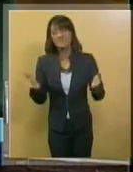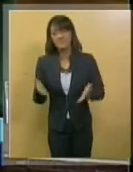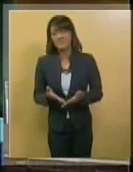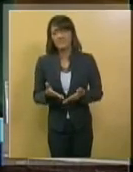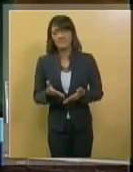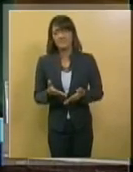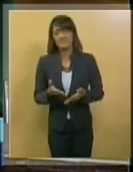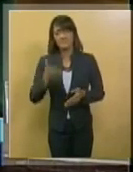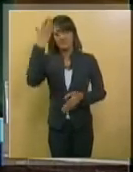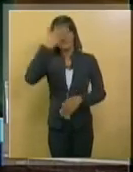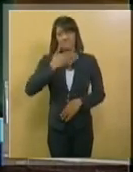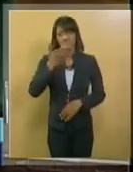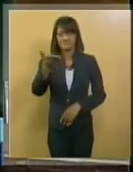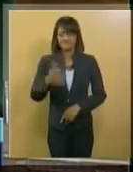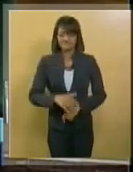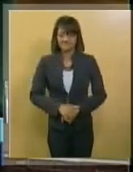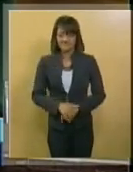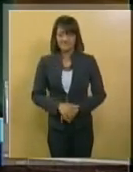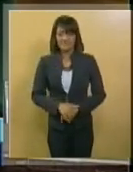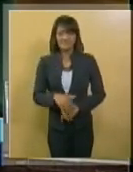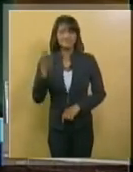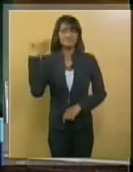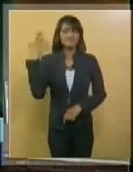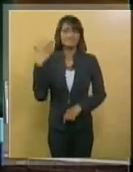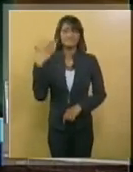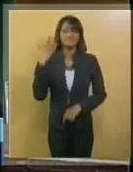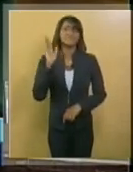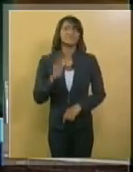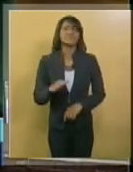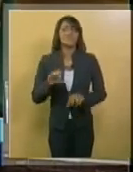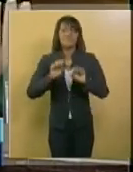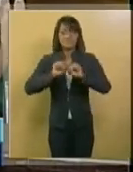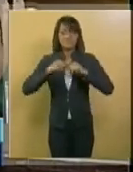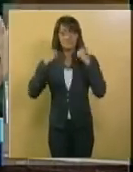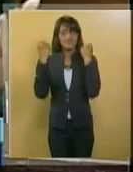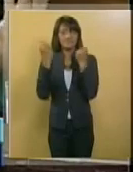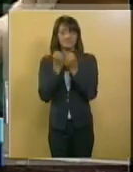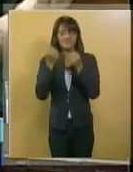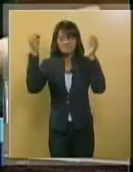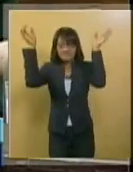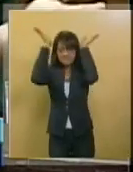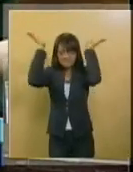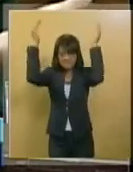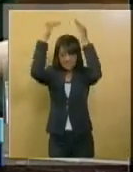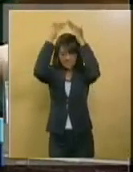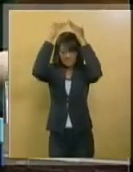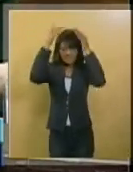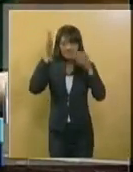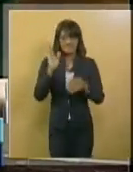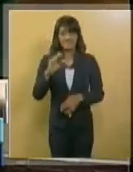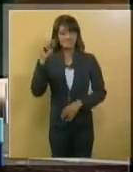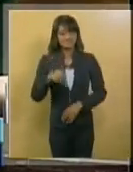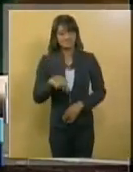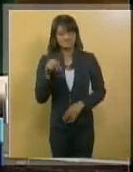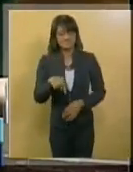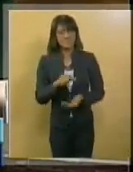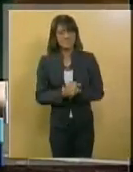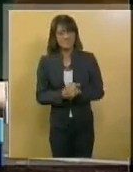prova científica está aí. À época, eu trouxe um simpósio com os papas, inclusive sugiro essa casa que o